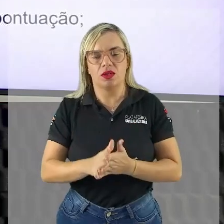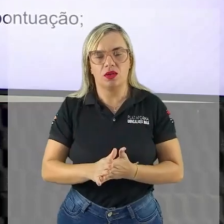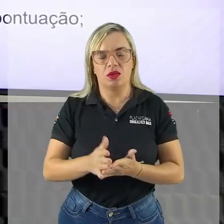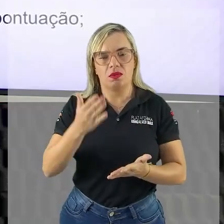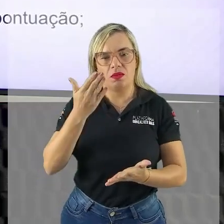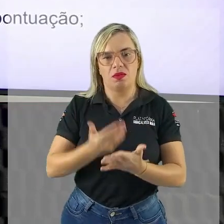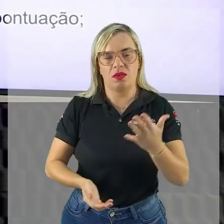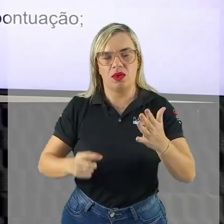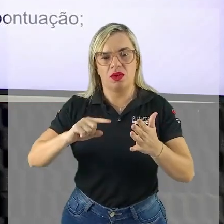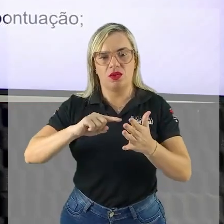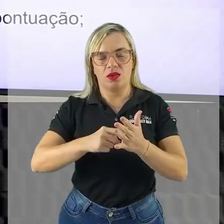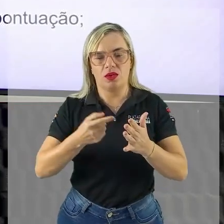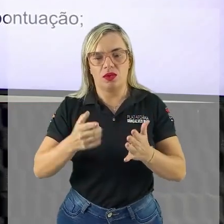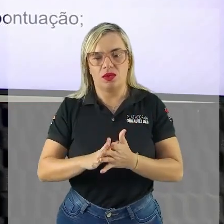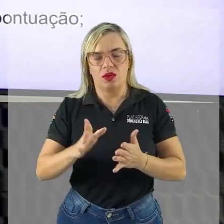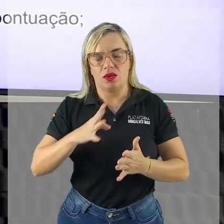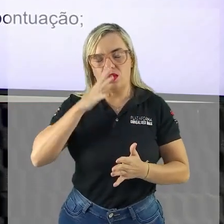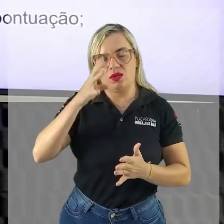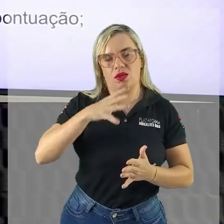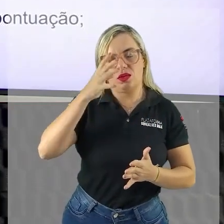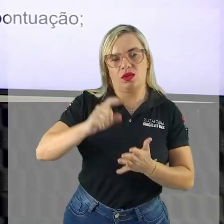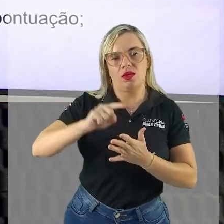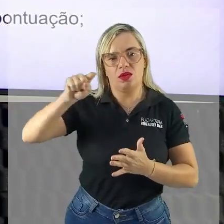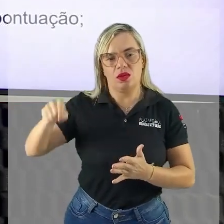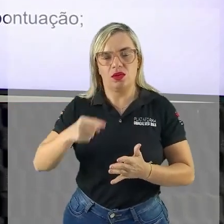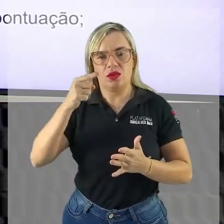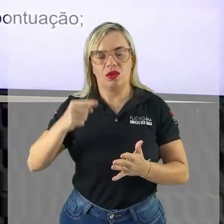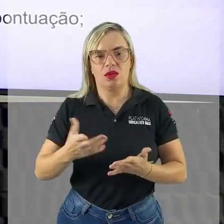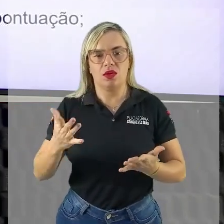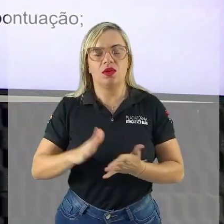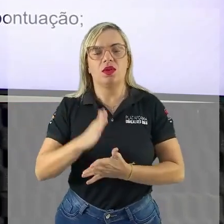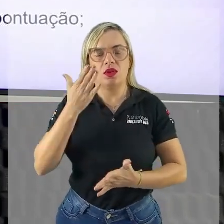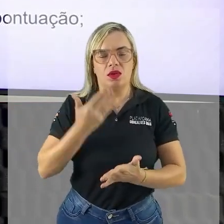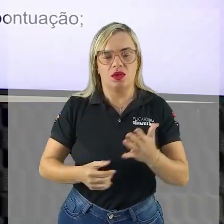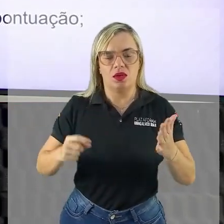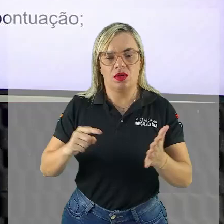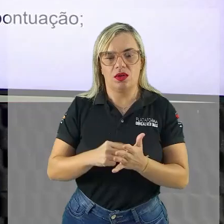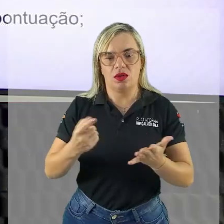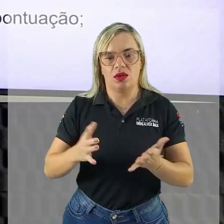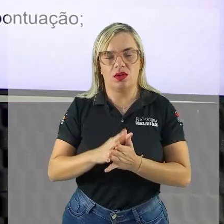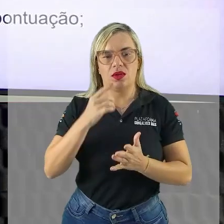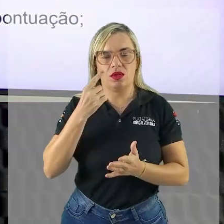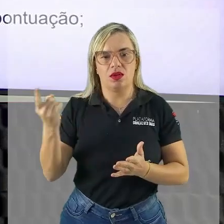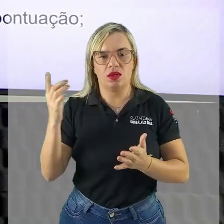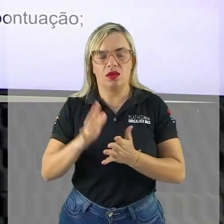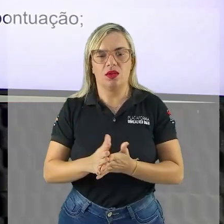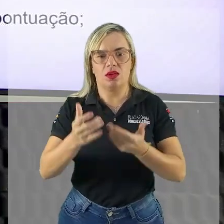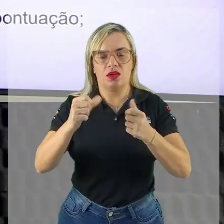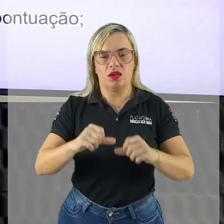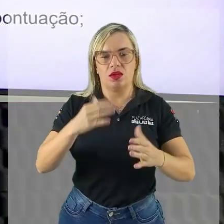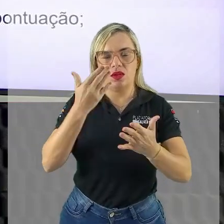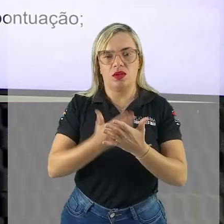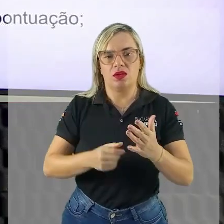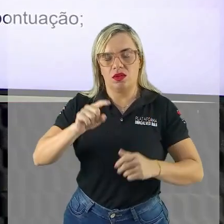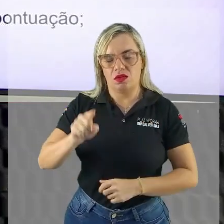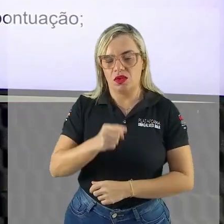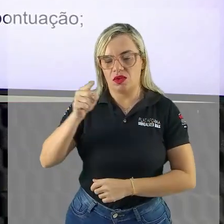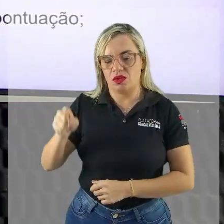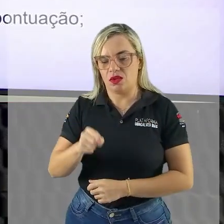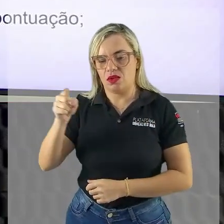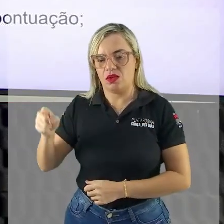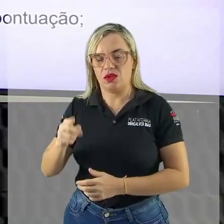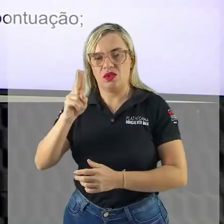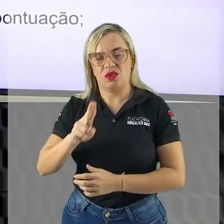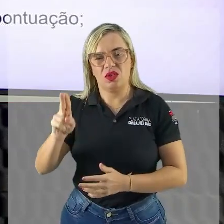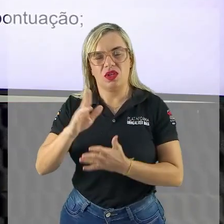vírgulas colocadas em excesso trazem até uma conotação pejorativa a quem faz isso. Você já ouviu falar em virguleiro, virguleira? Pois